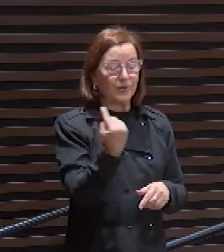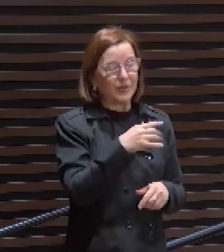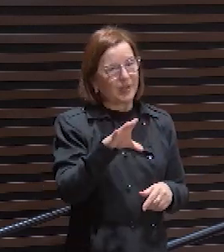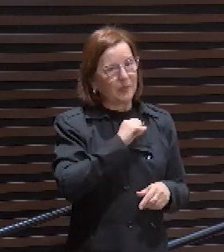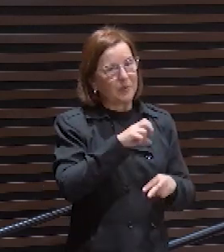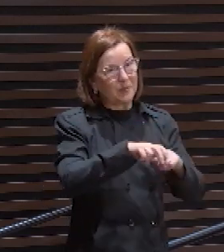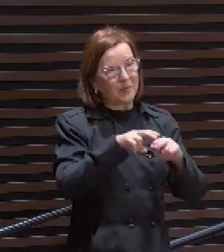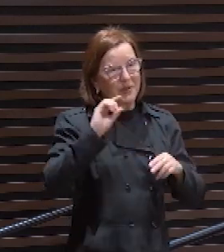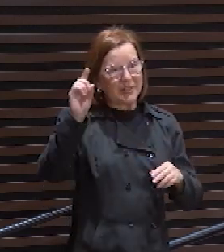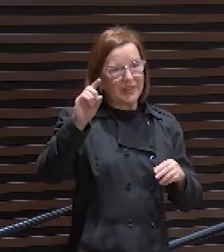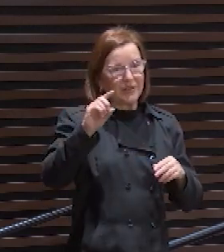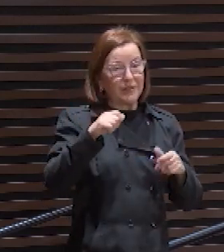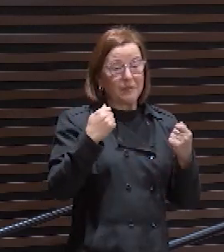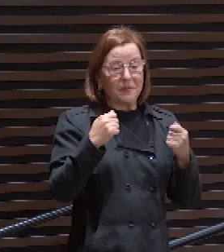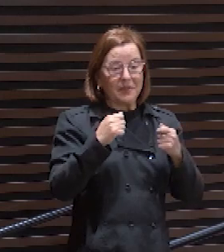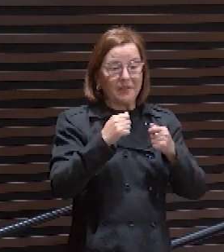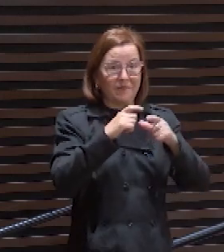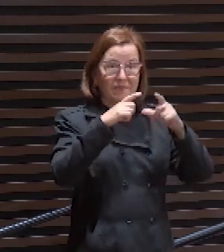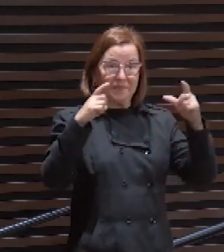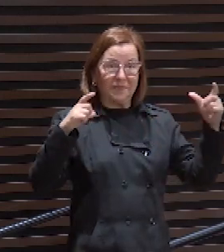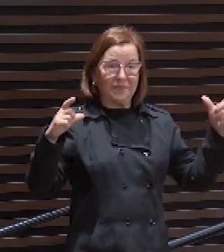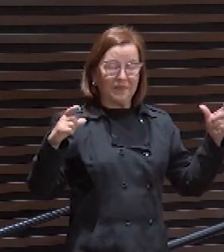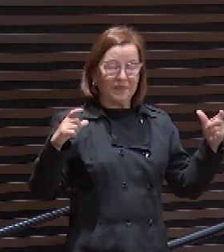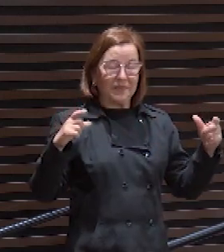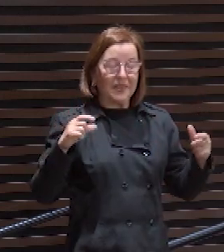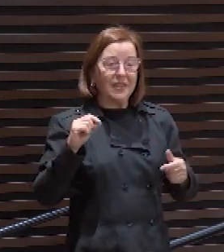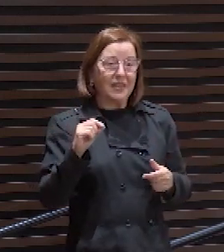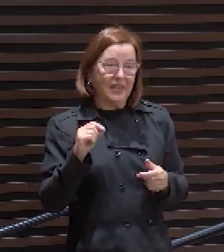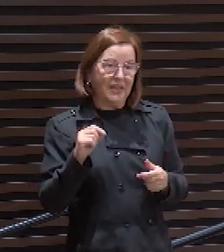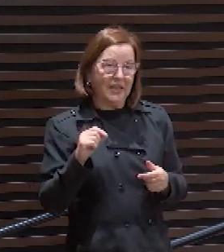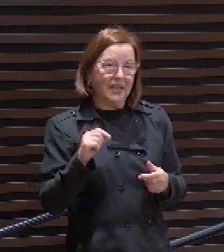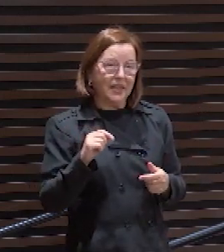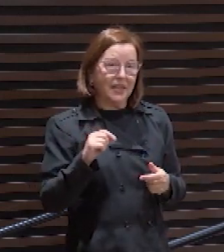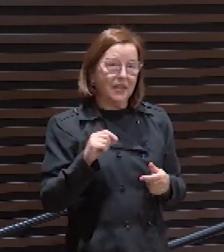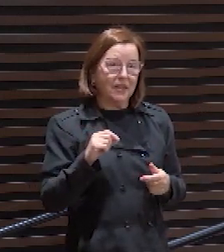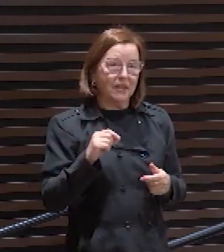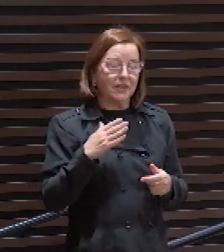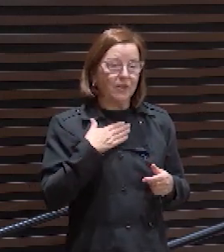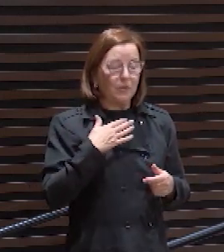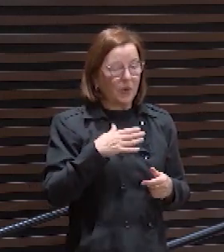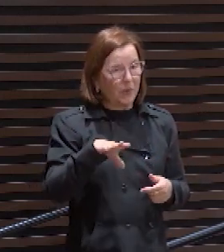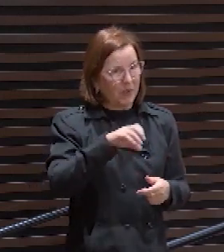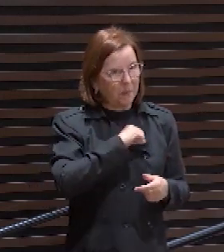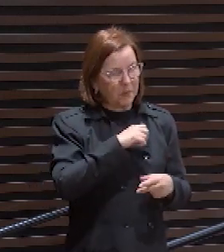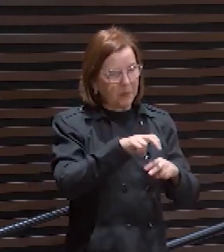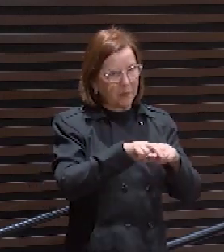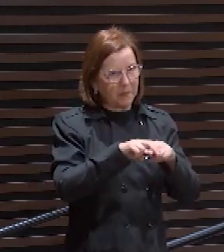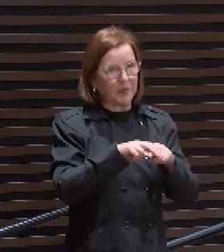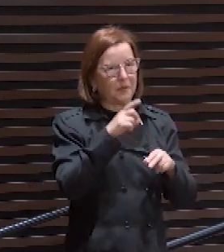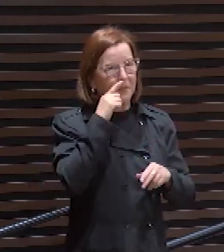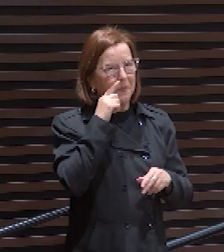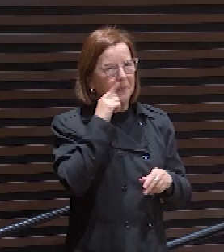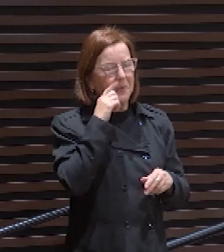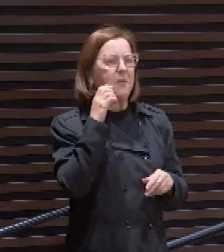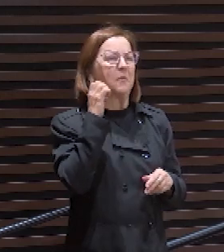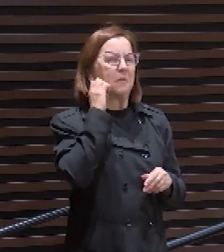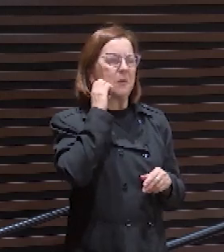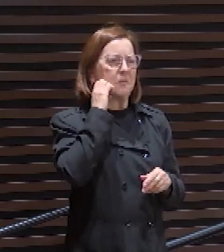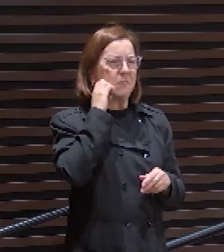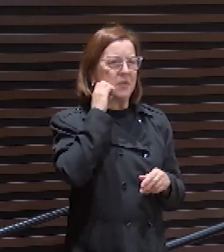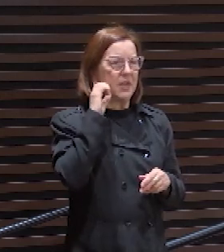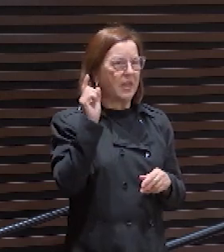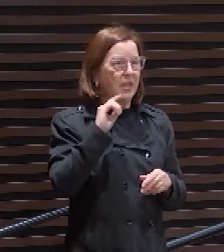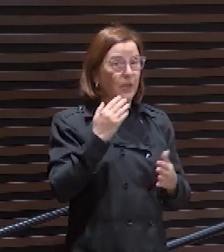grande que o que eu sinto pelos meus pais, pelas minhas mães, pela minha mãe, não se compara de nenhuma forma. O